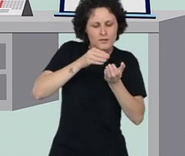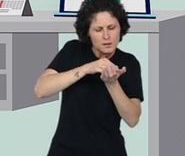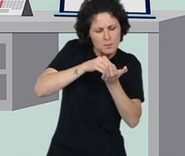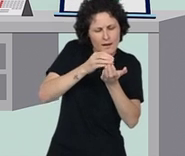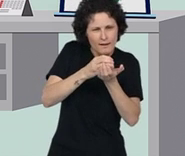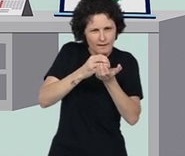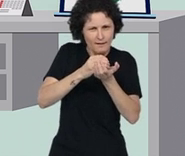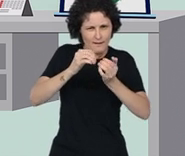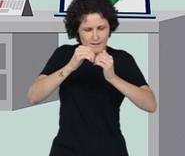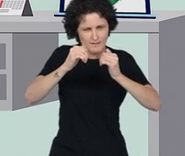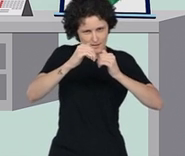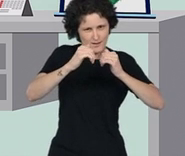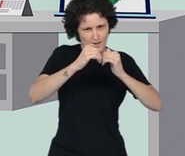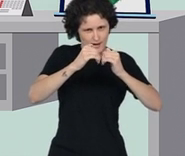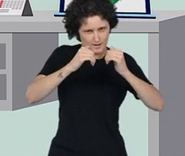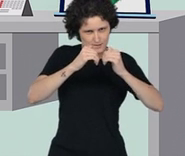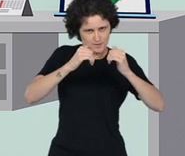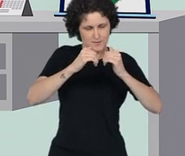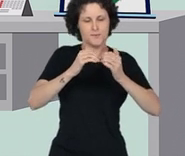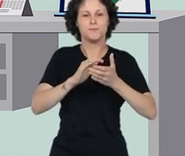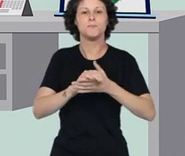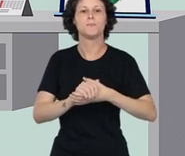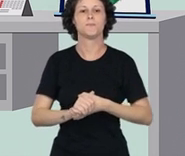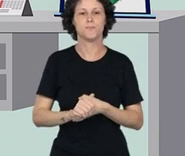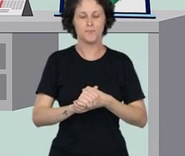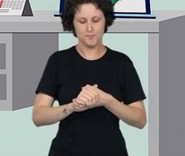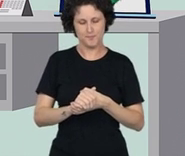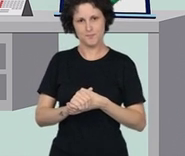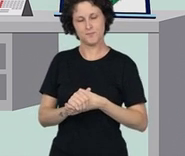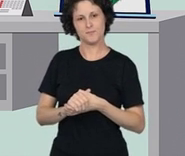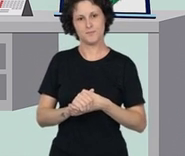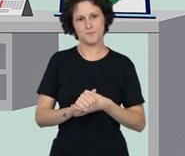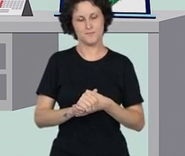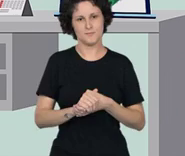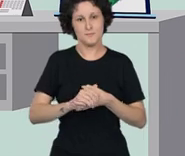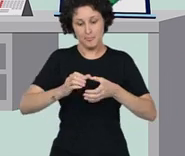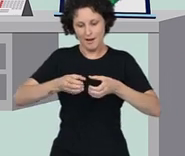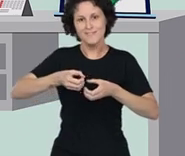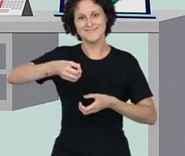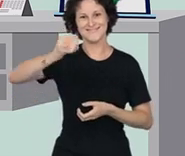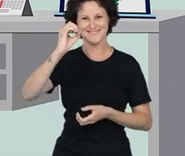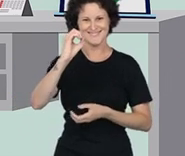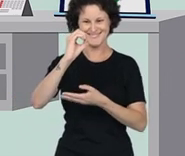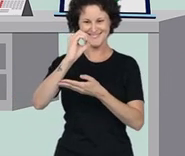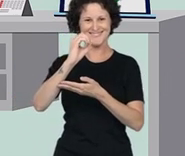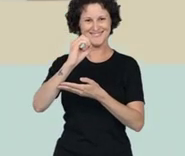os pedaços possam ficar separados. Eu vou mostrar desta maneira